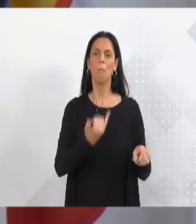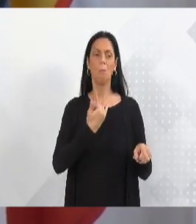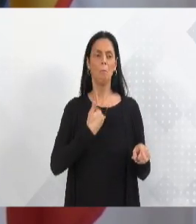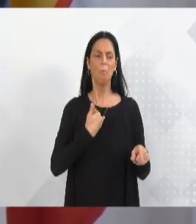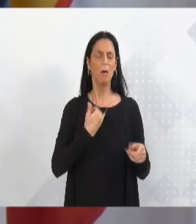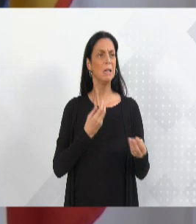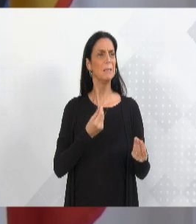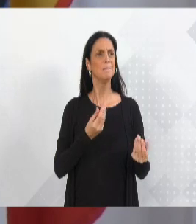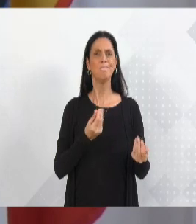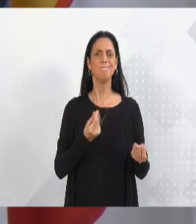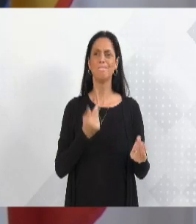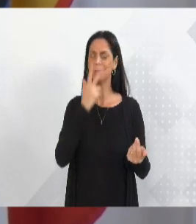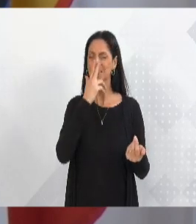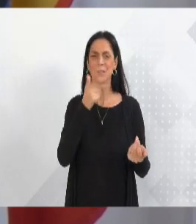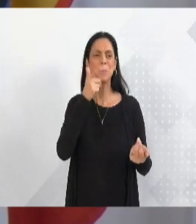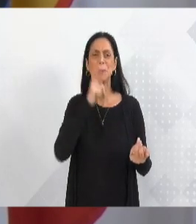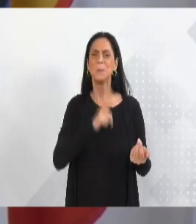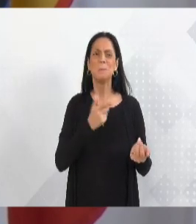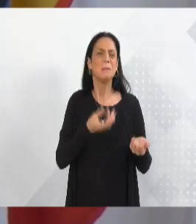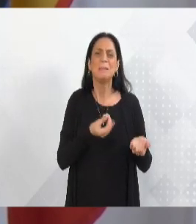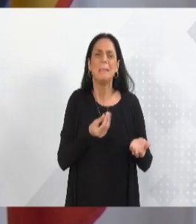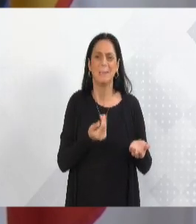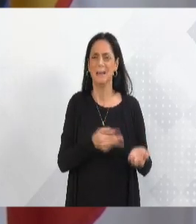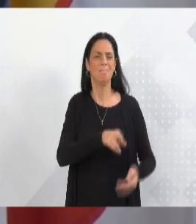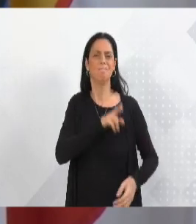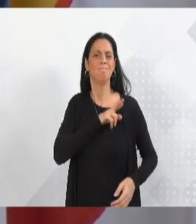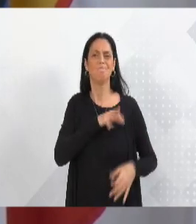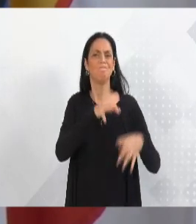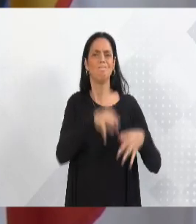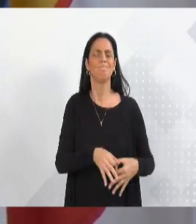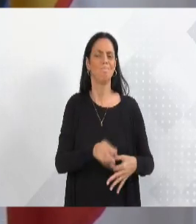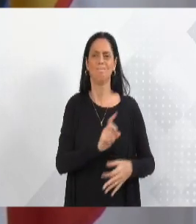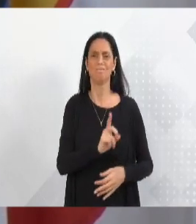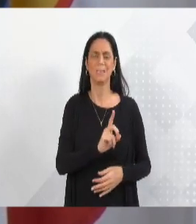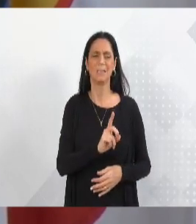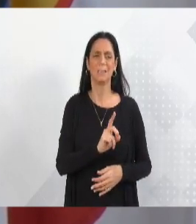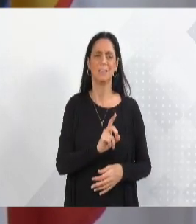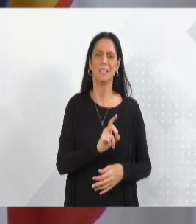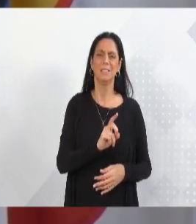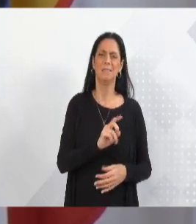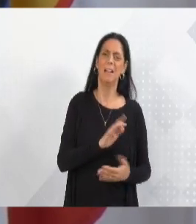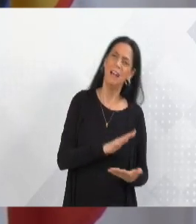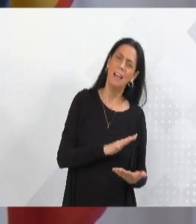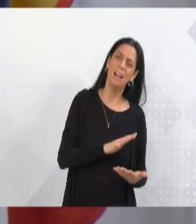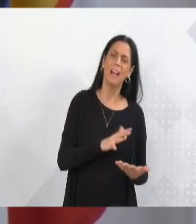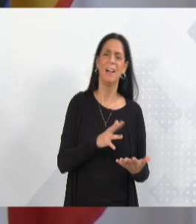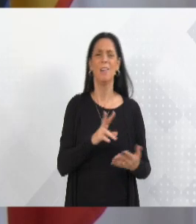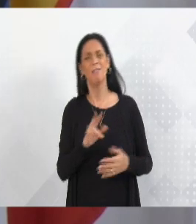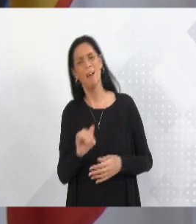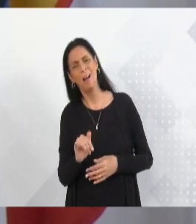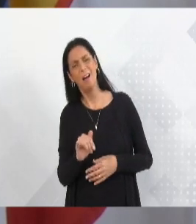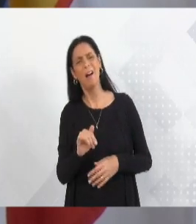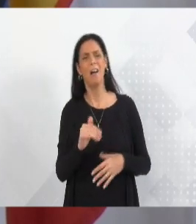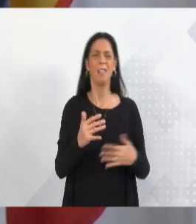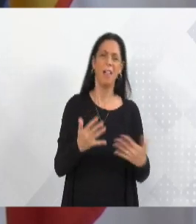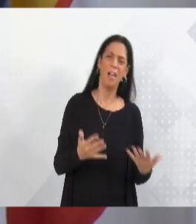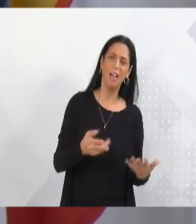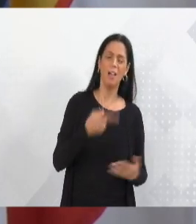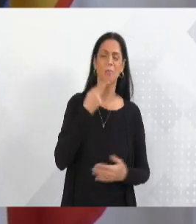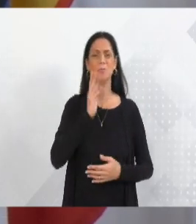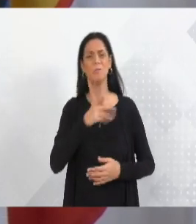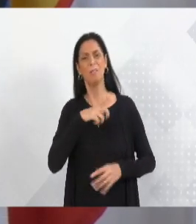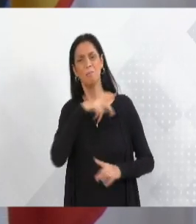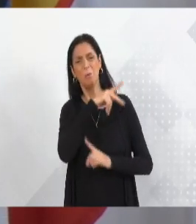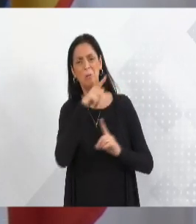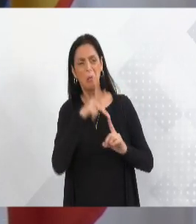dar, Gustavo, nenhuma posição firme de que iria acontecer a obra. Existe um planejamento, existe uma